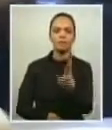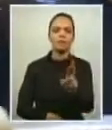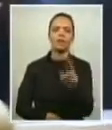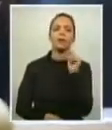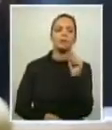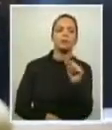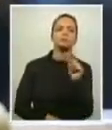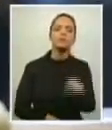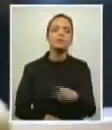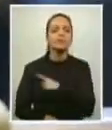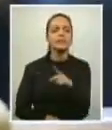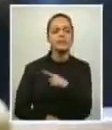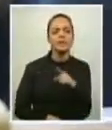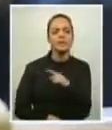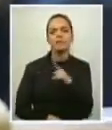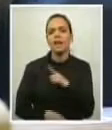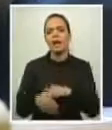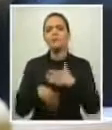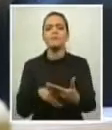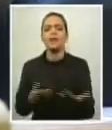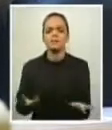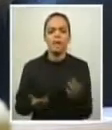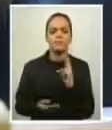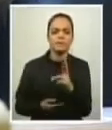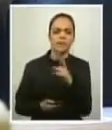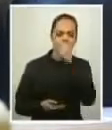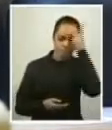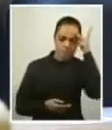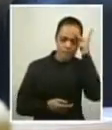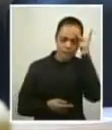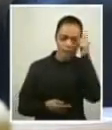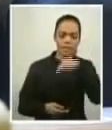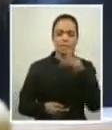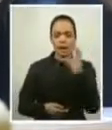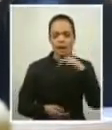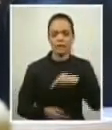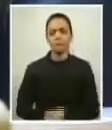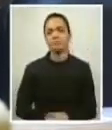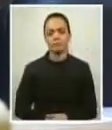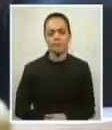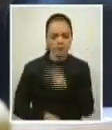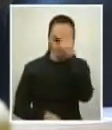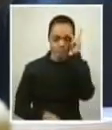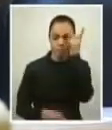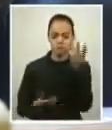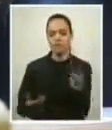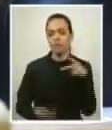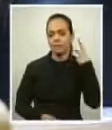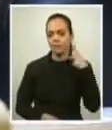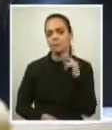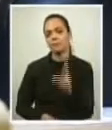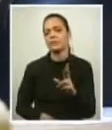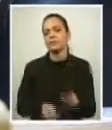aí você estará frente a seja representante alguém no caso aqui da casa as pessoas os